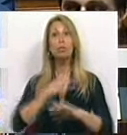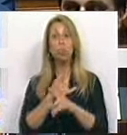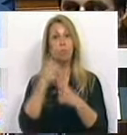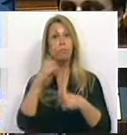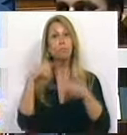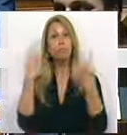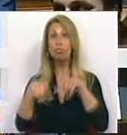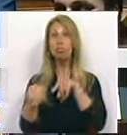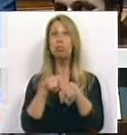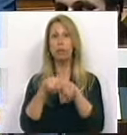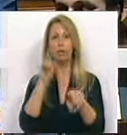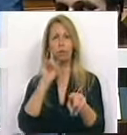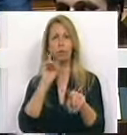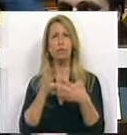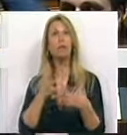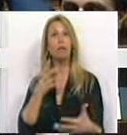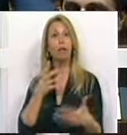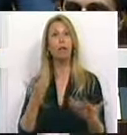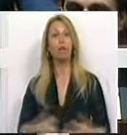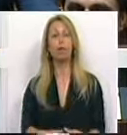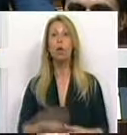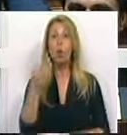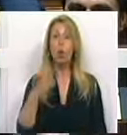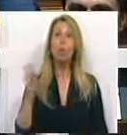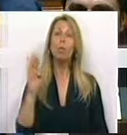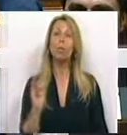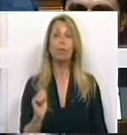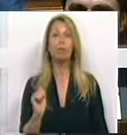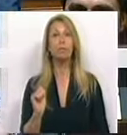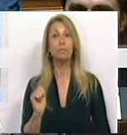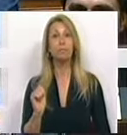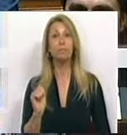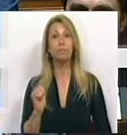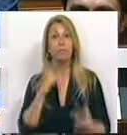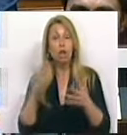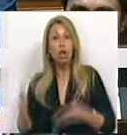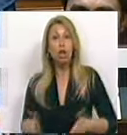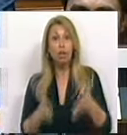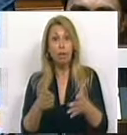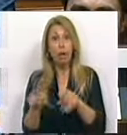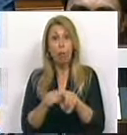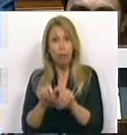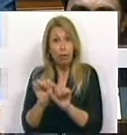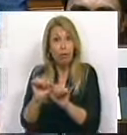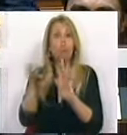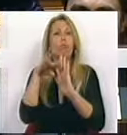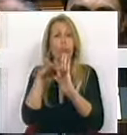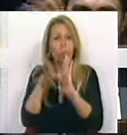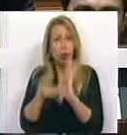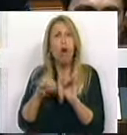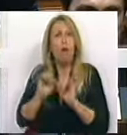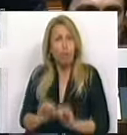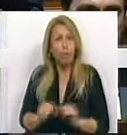sinal político que é relevante. O Partido Socialista, a sua estratégia política e programática, que teve, de